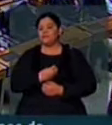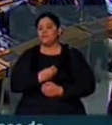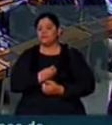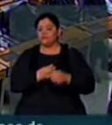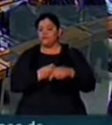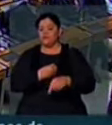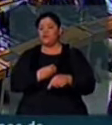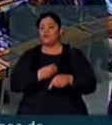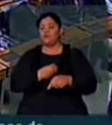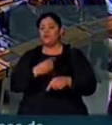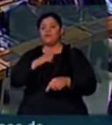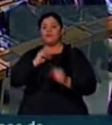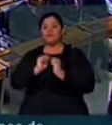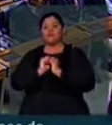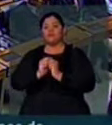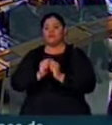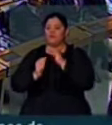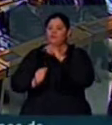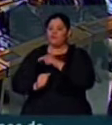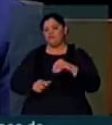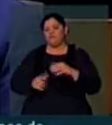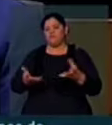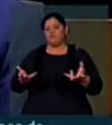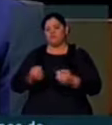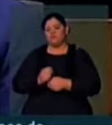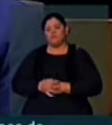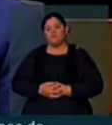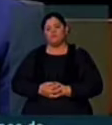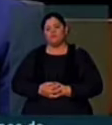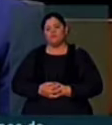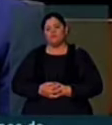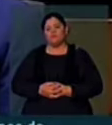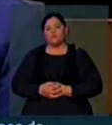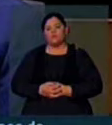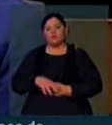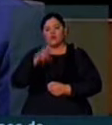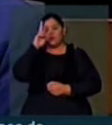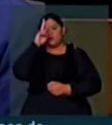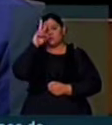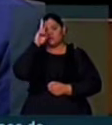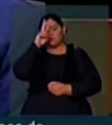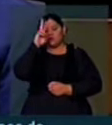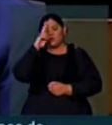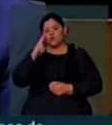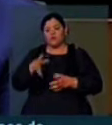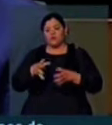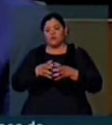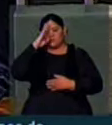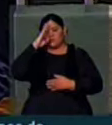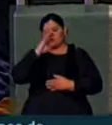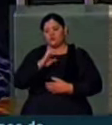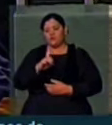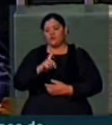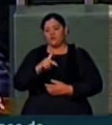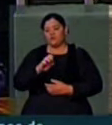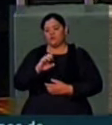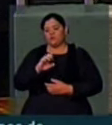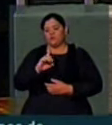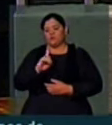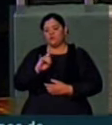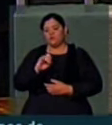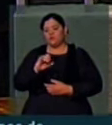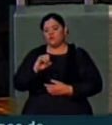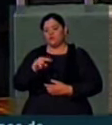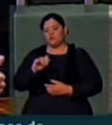Um exemplo para todos nós. A história da Força Expedicionária Brasileira é inconteste.